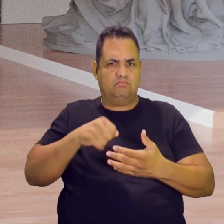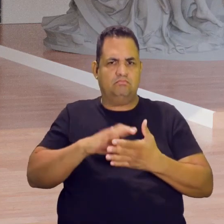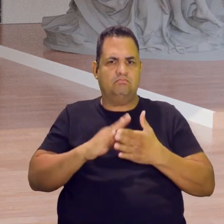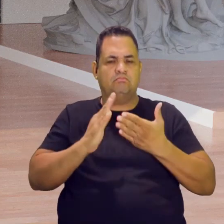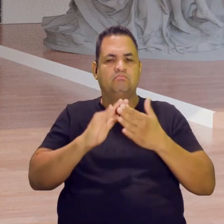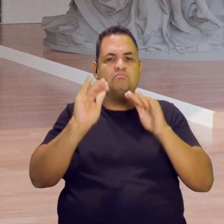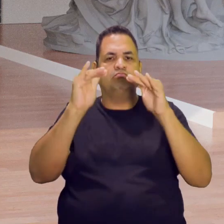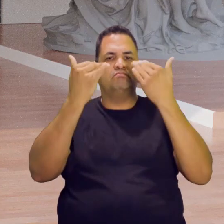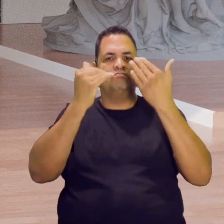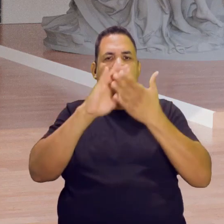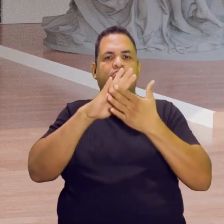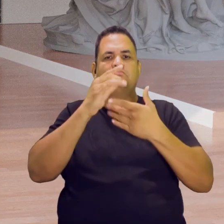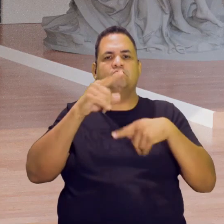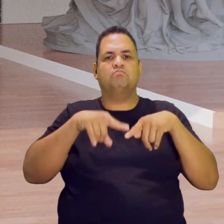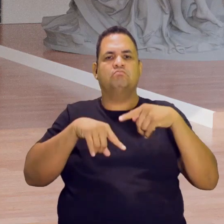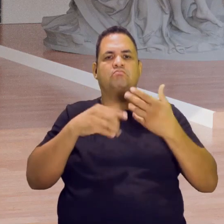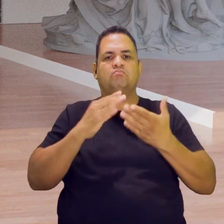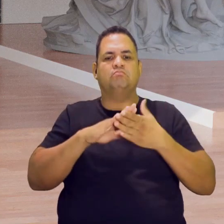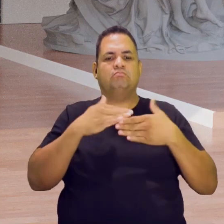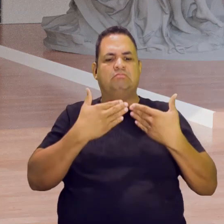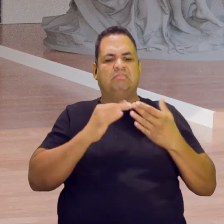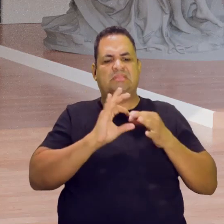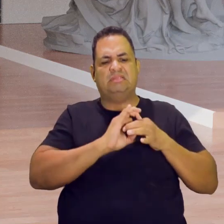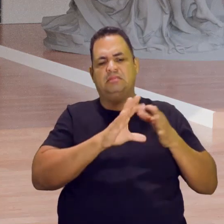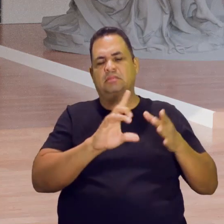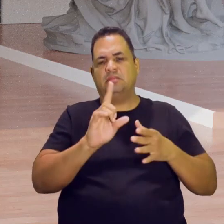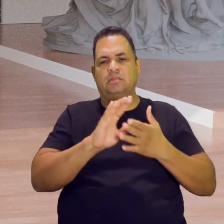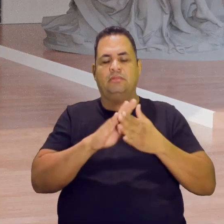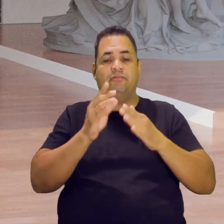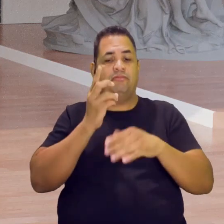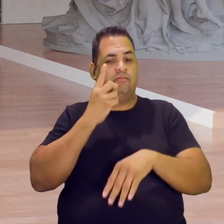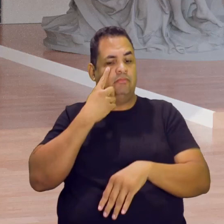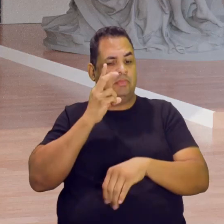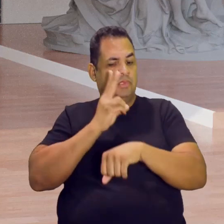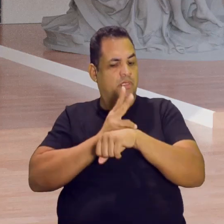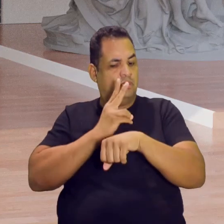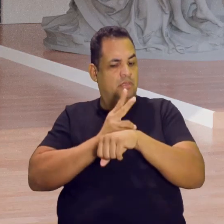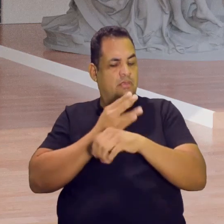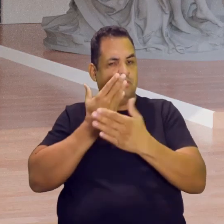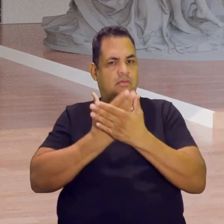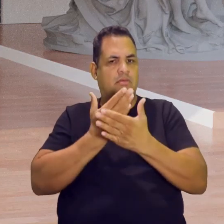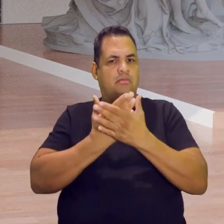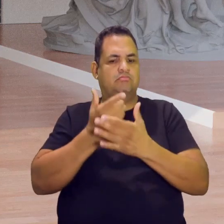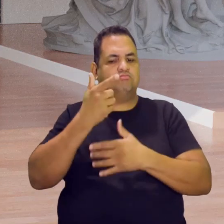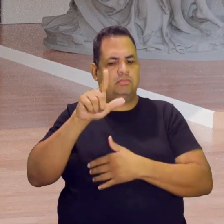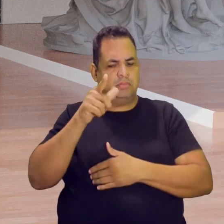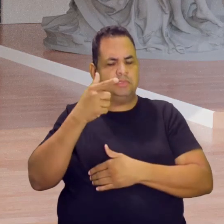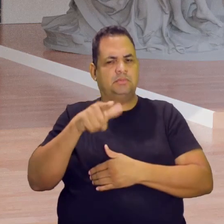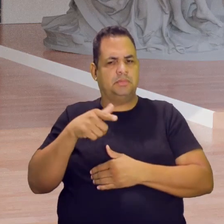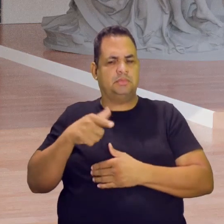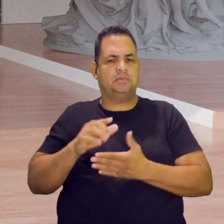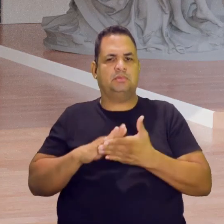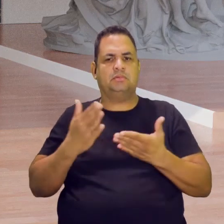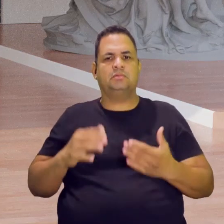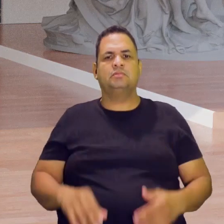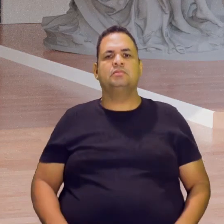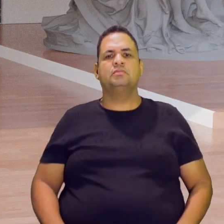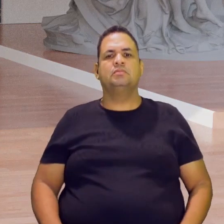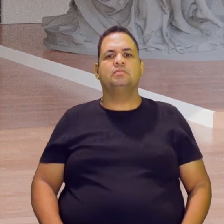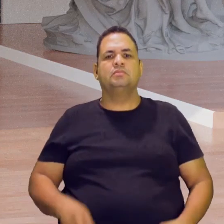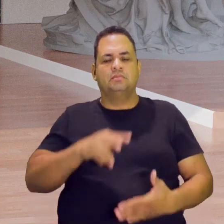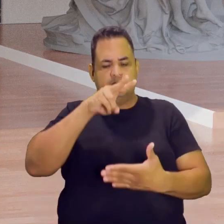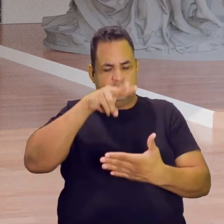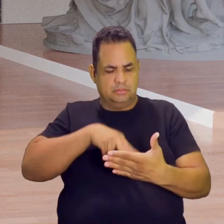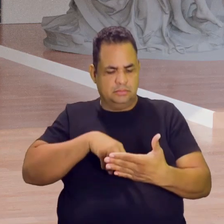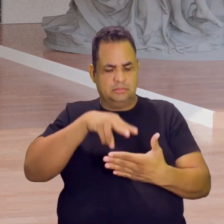Ficar atento aos materiais, não se perderem, assistir às aulas, se for necessário, assiste de novo. Eu faço isso, eu